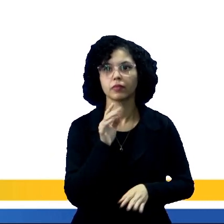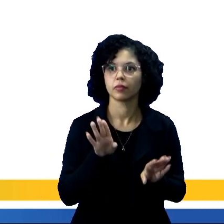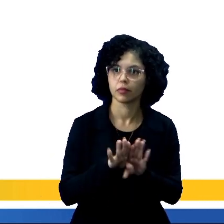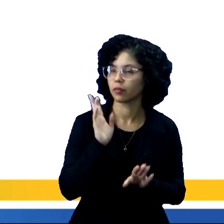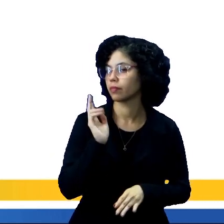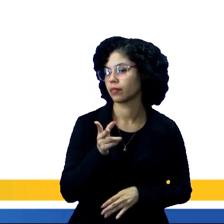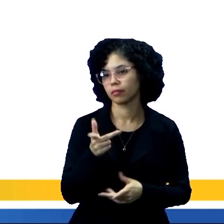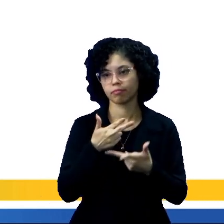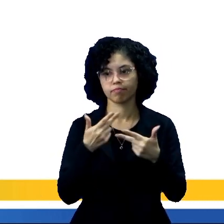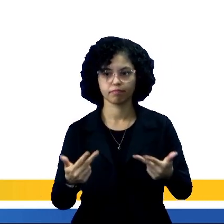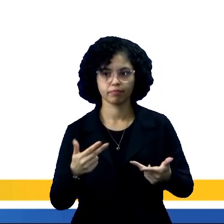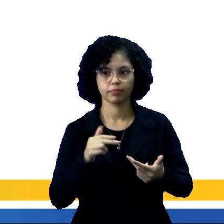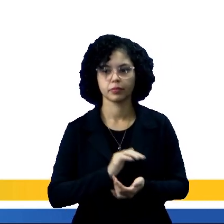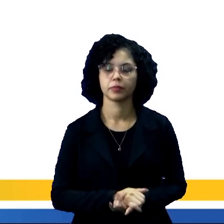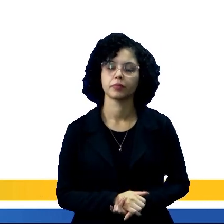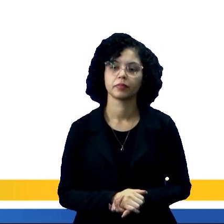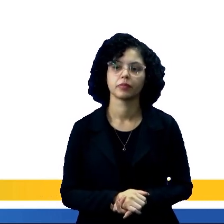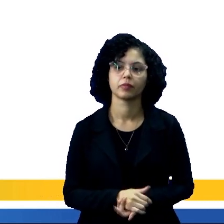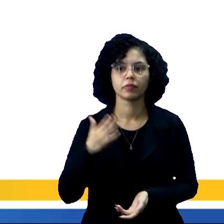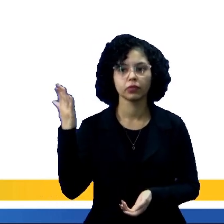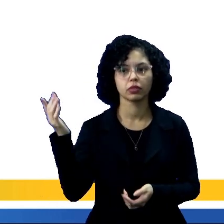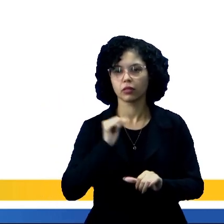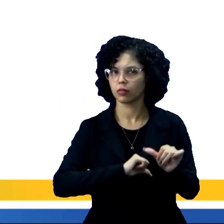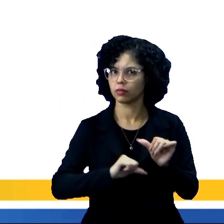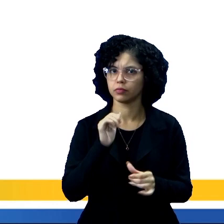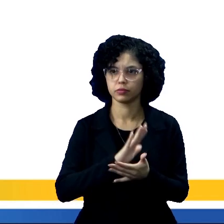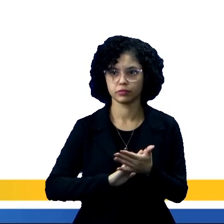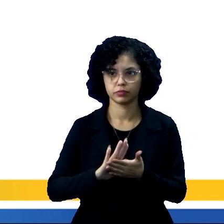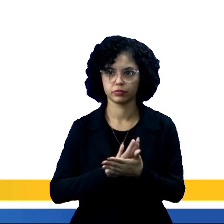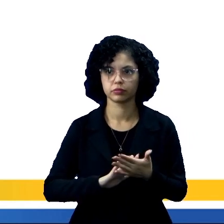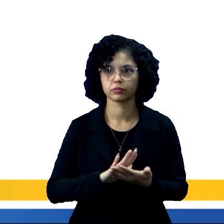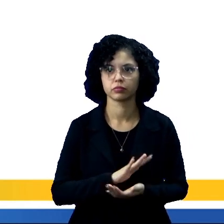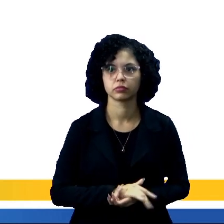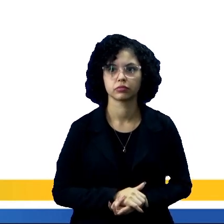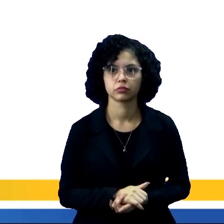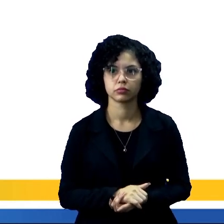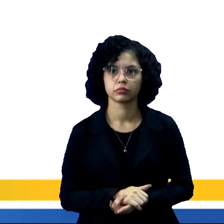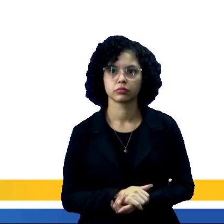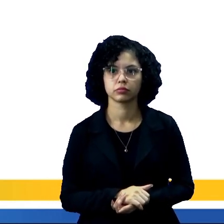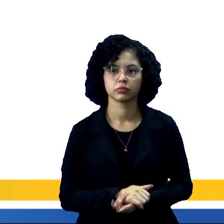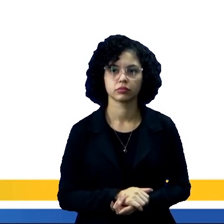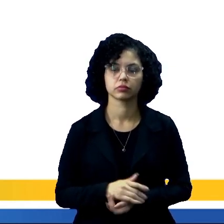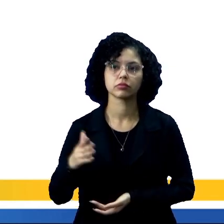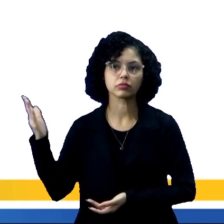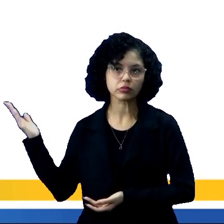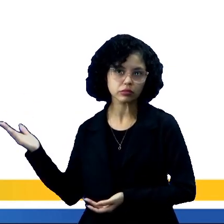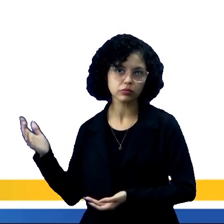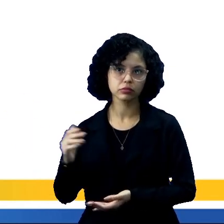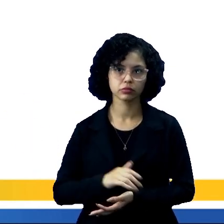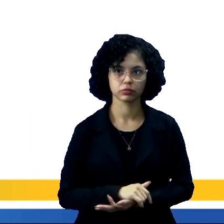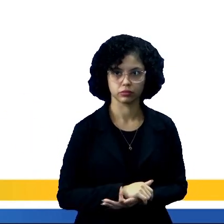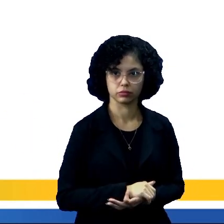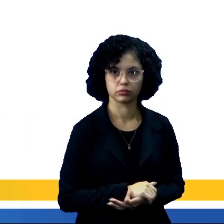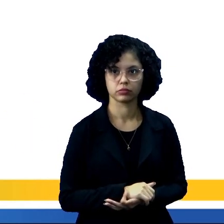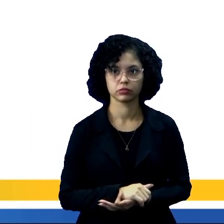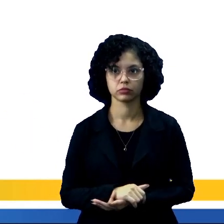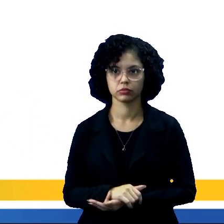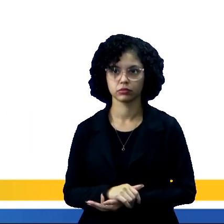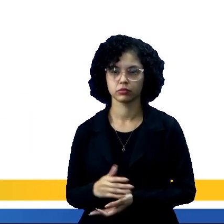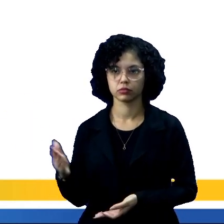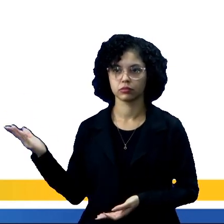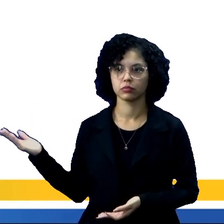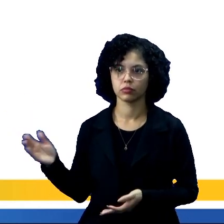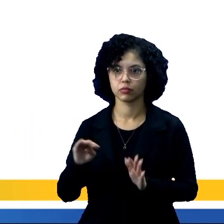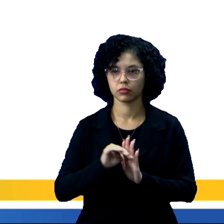o mesmo sentido. Então observe que não muda nada. Tudo bem? Também temos